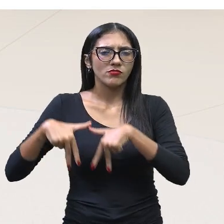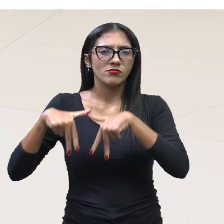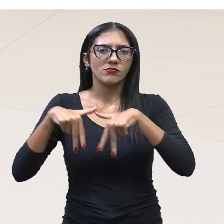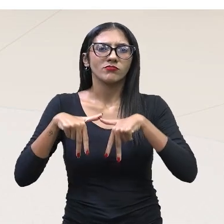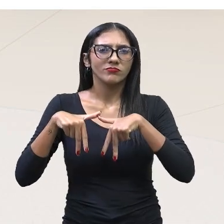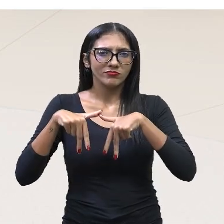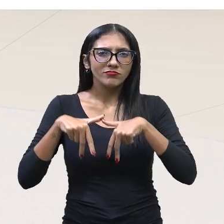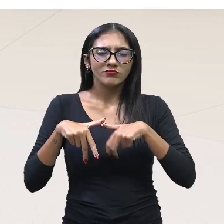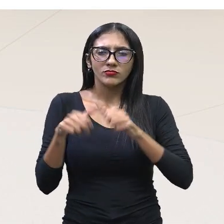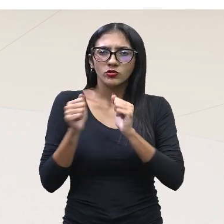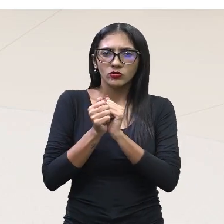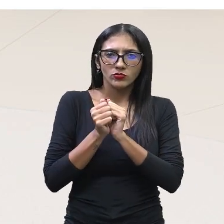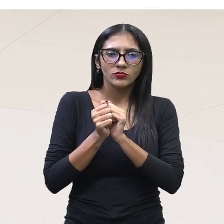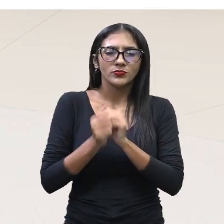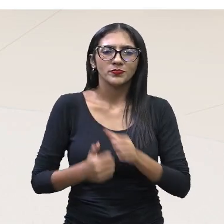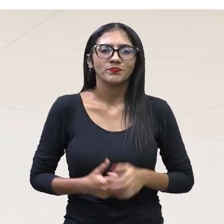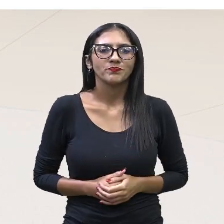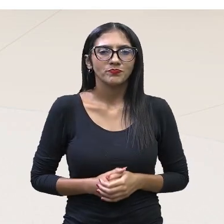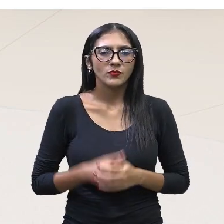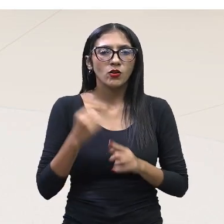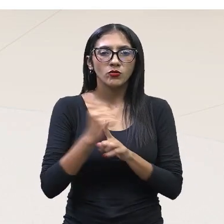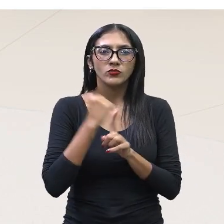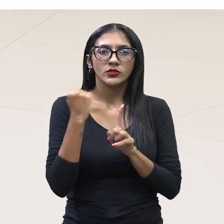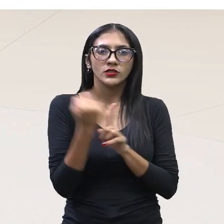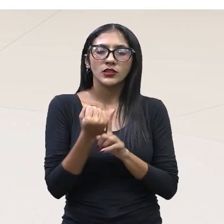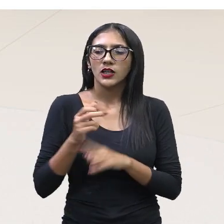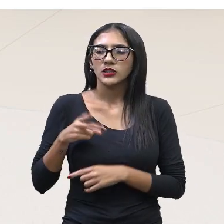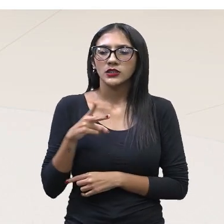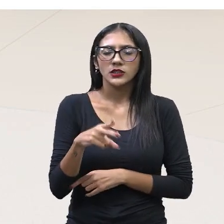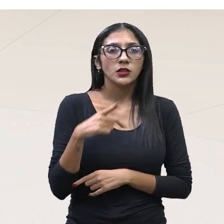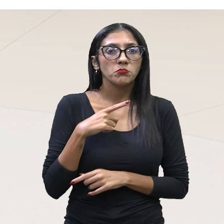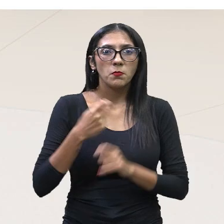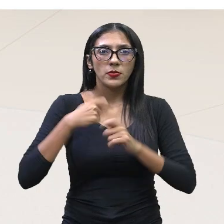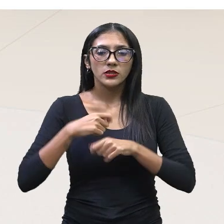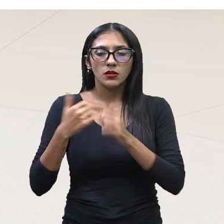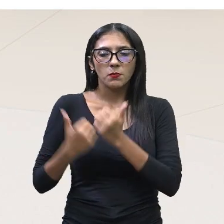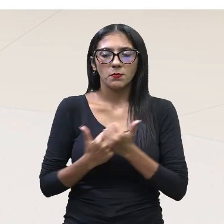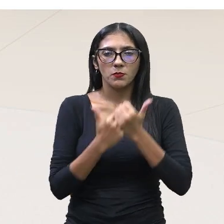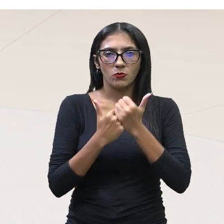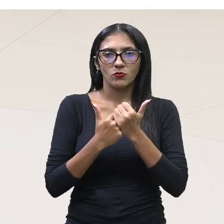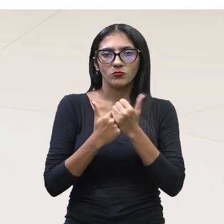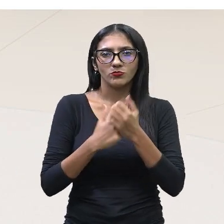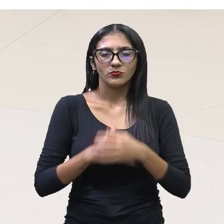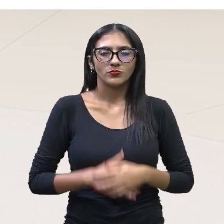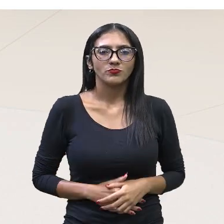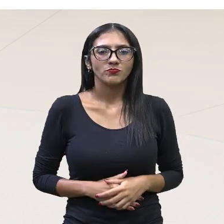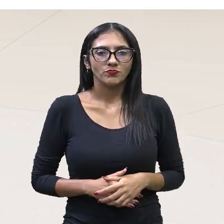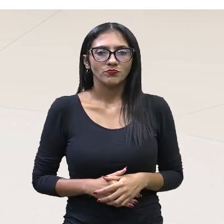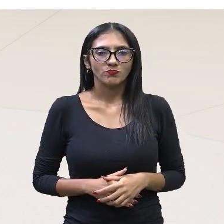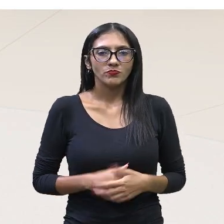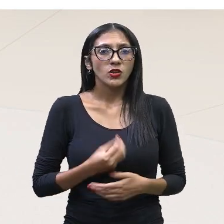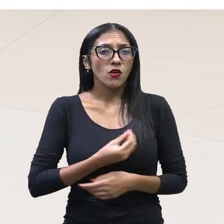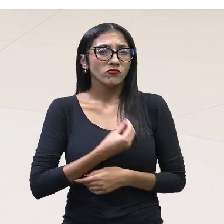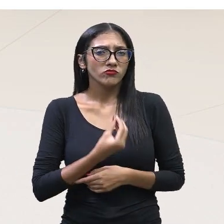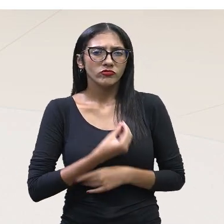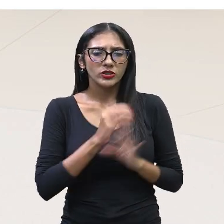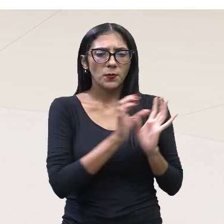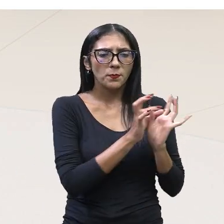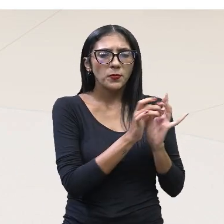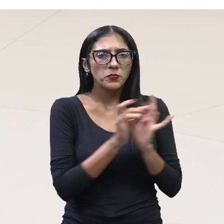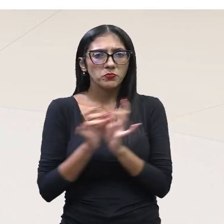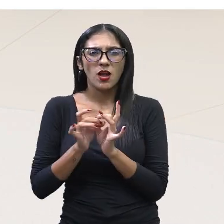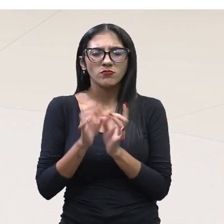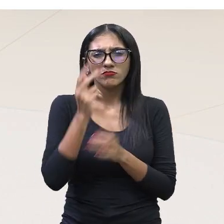verdade? Então, na sociedade, nós estamos sempre um precisando do outro, certo? Vivemos em redes, ninguém